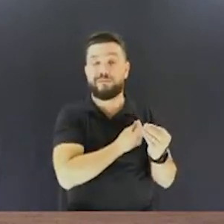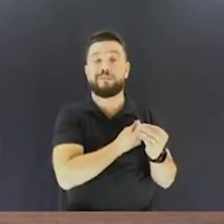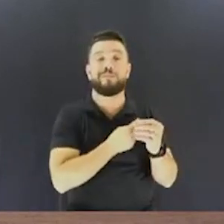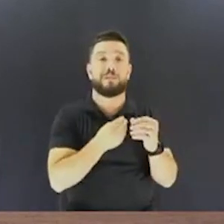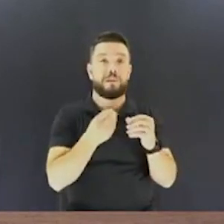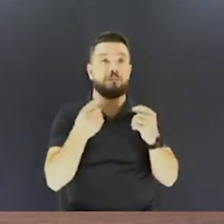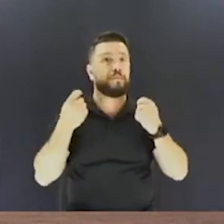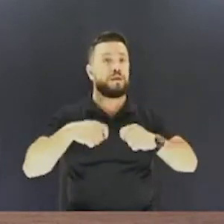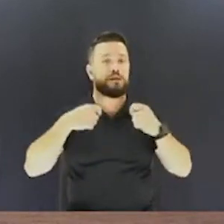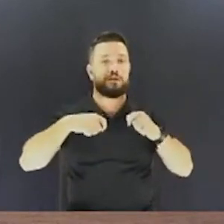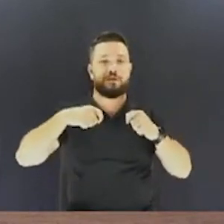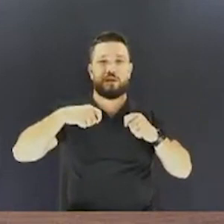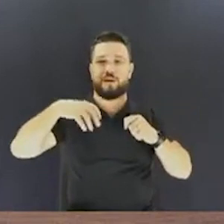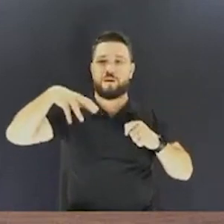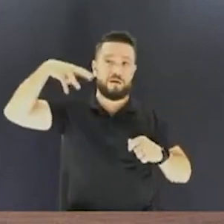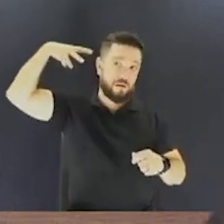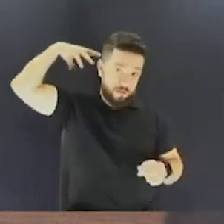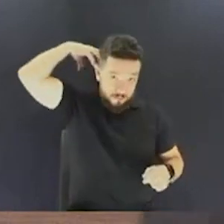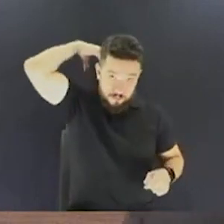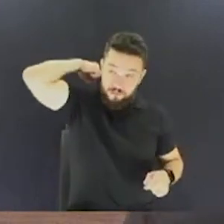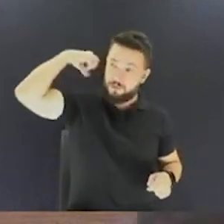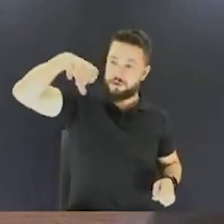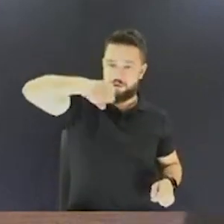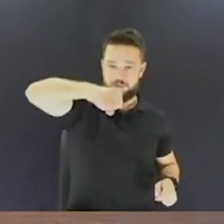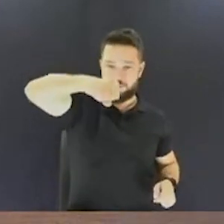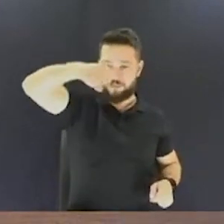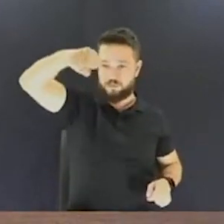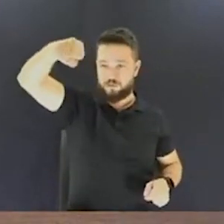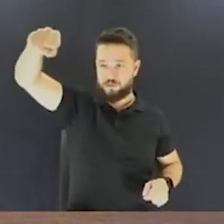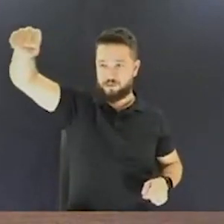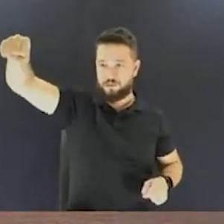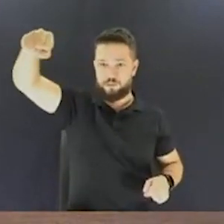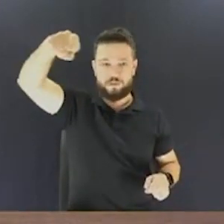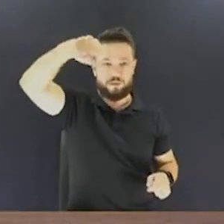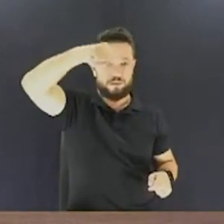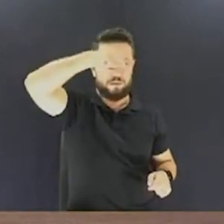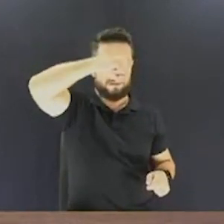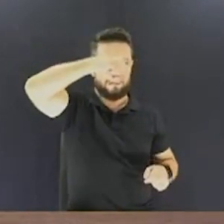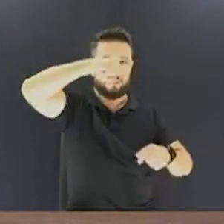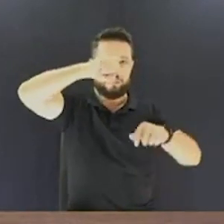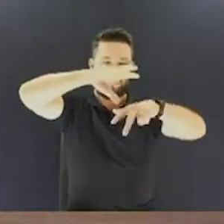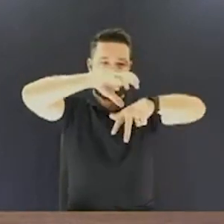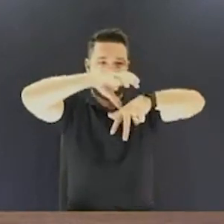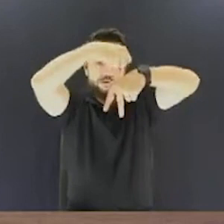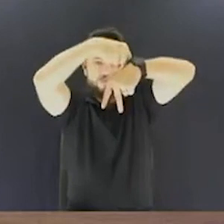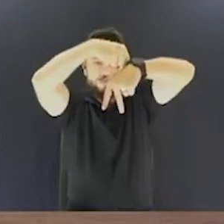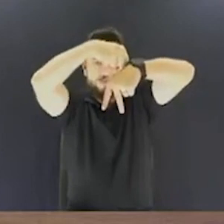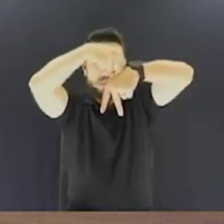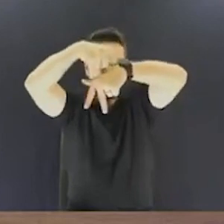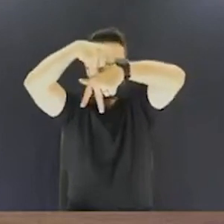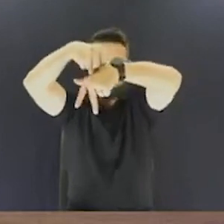para locomover ela em cima da cama para fazer a melhor forma possível.